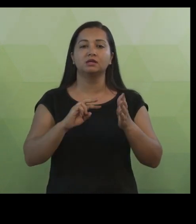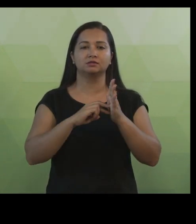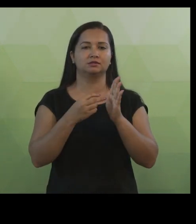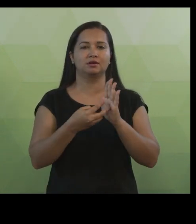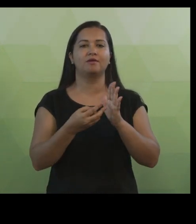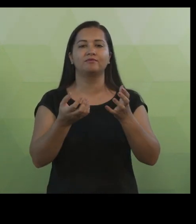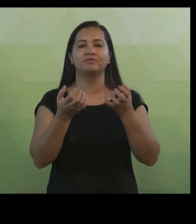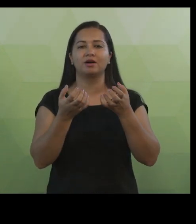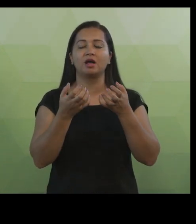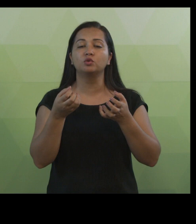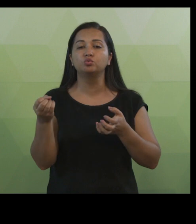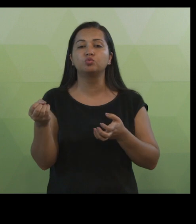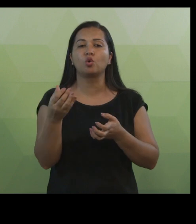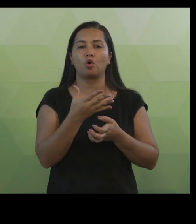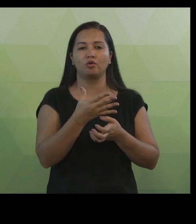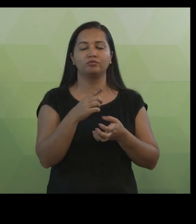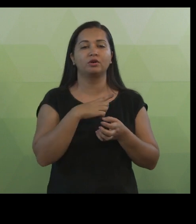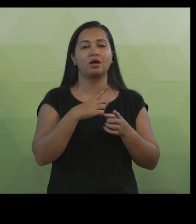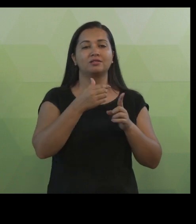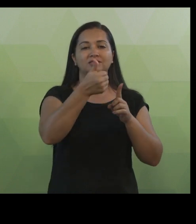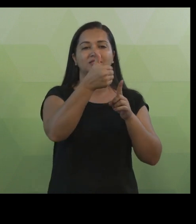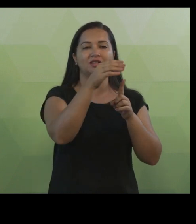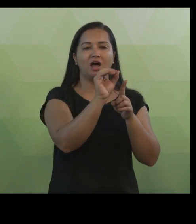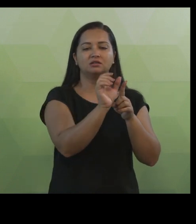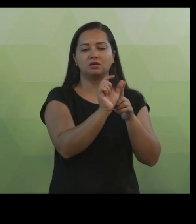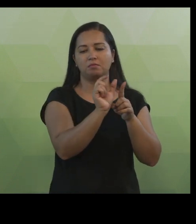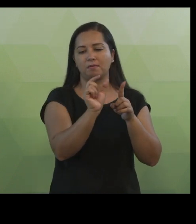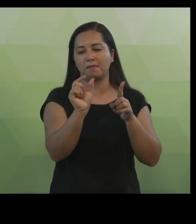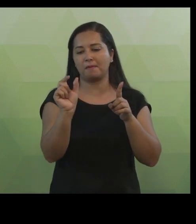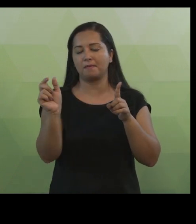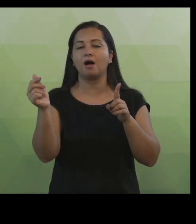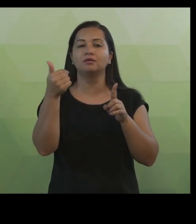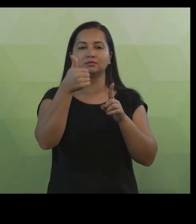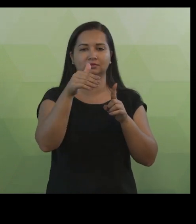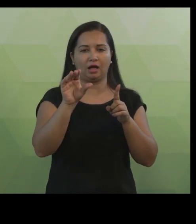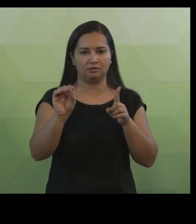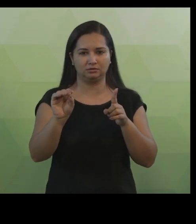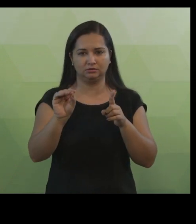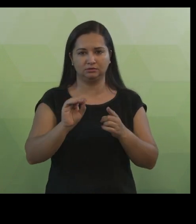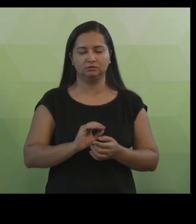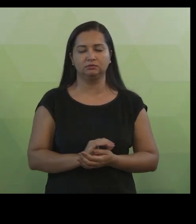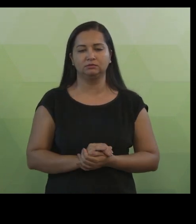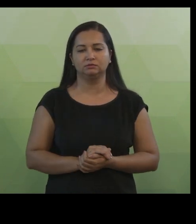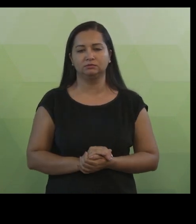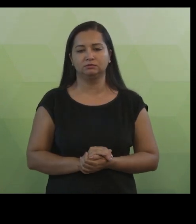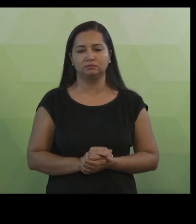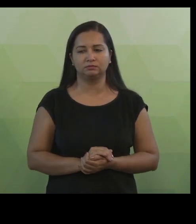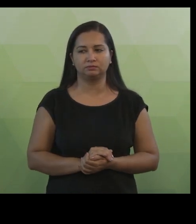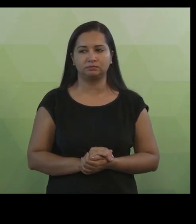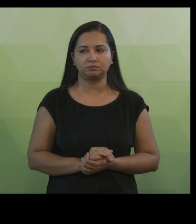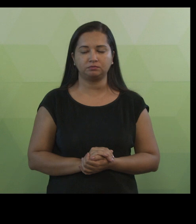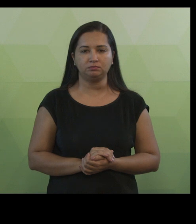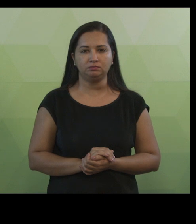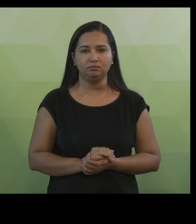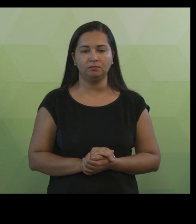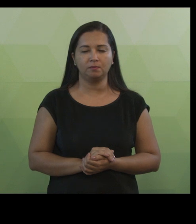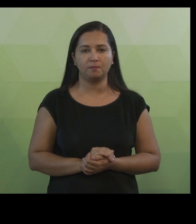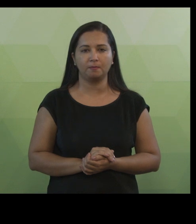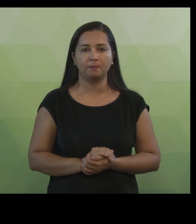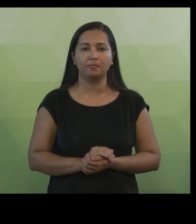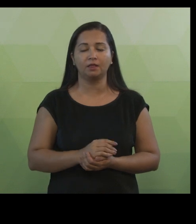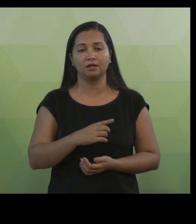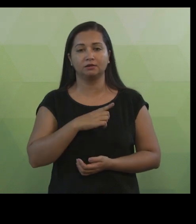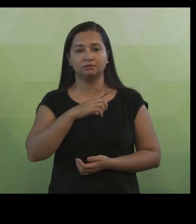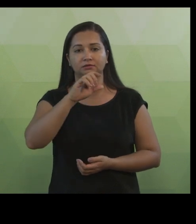Int. Vetor, aqui é o meu nome, estou falando que ele é do tipo array, que é igual